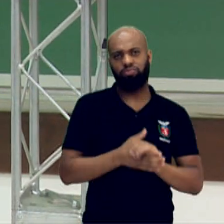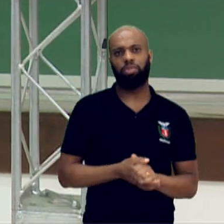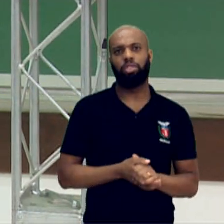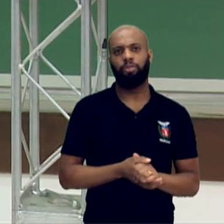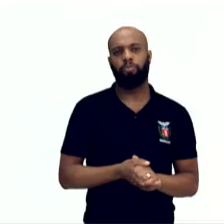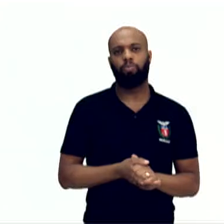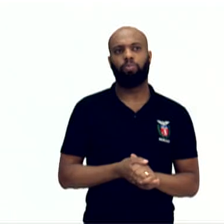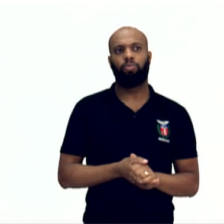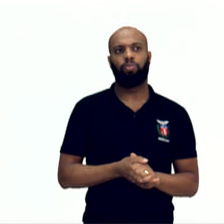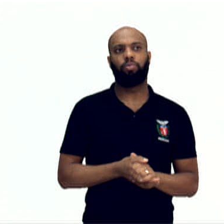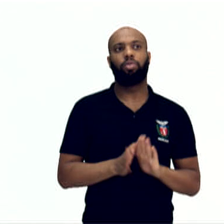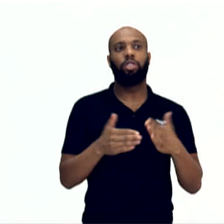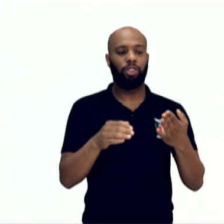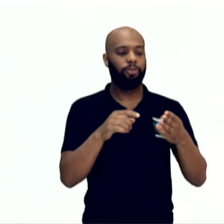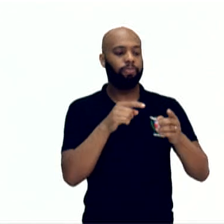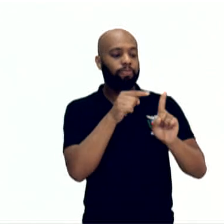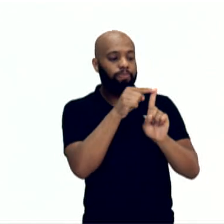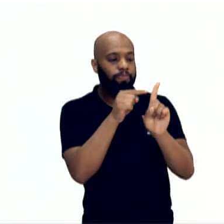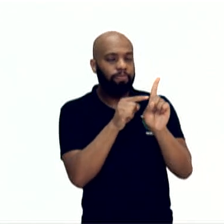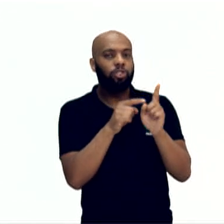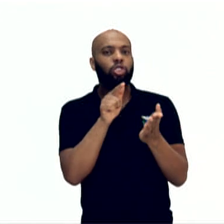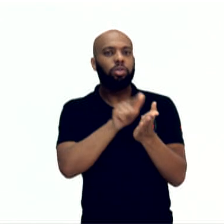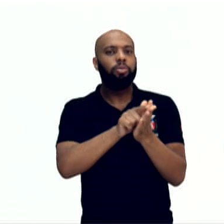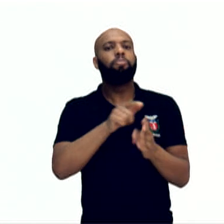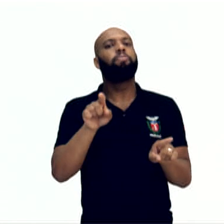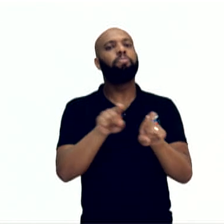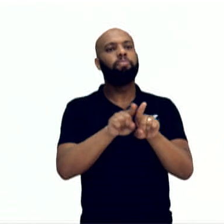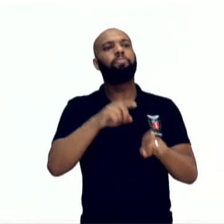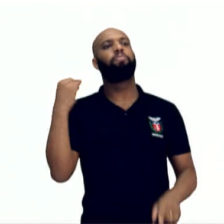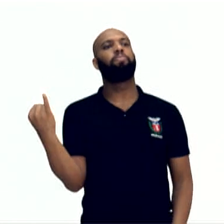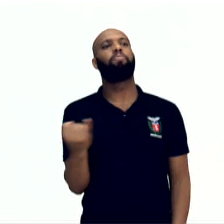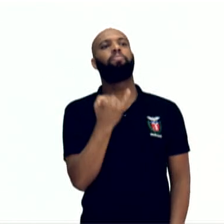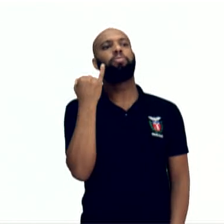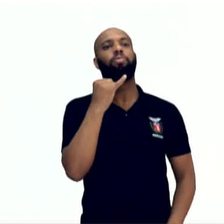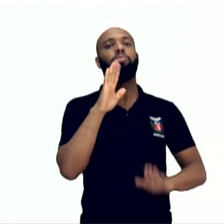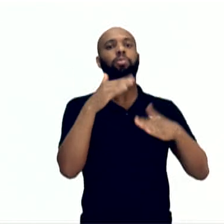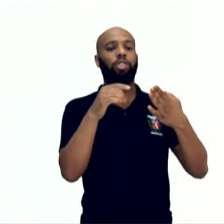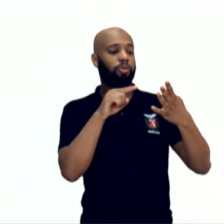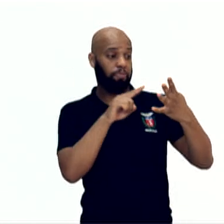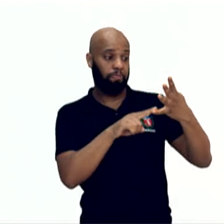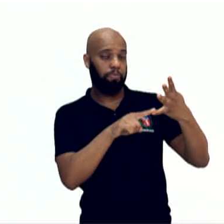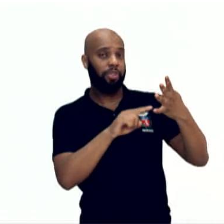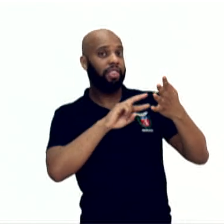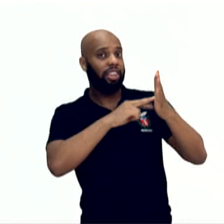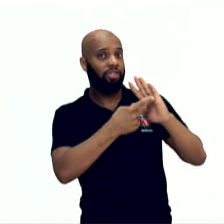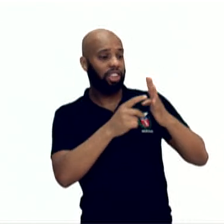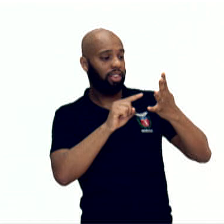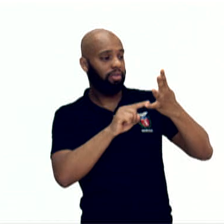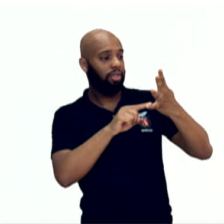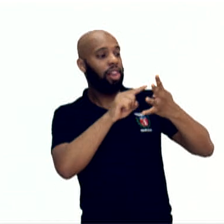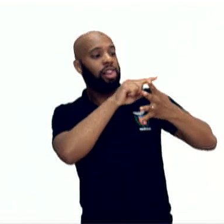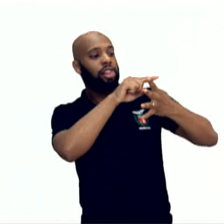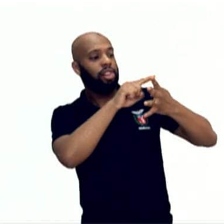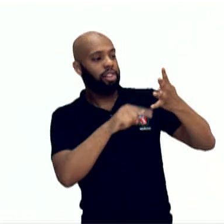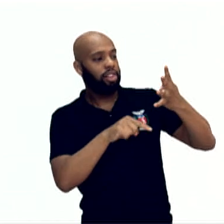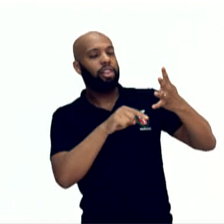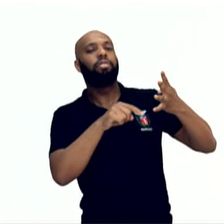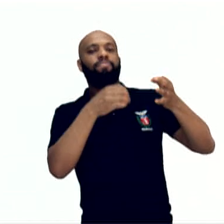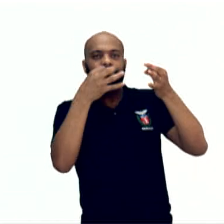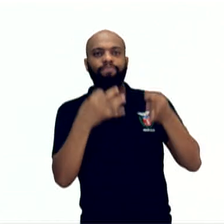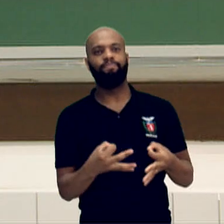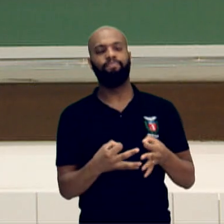verdade? Então, o tipo de papel também é importante. Então, o que a gente percebe? Que todas as alternativas estão